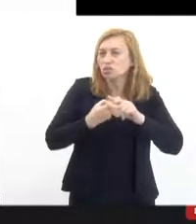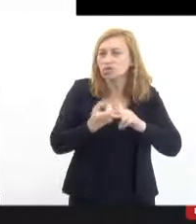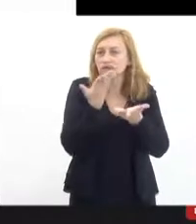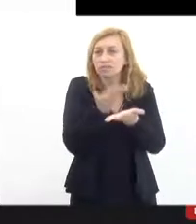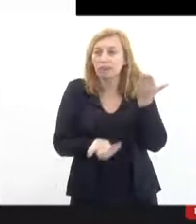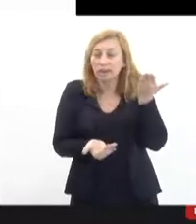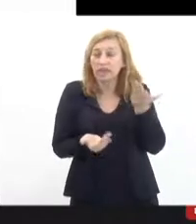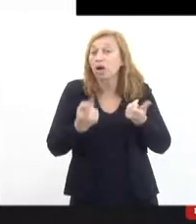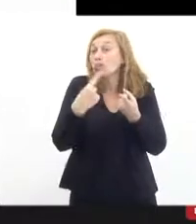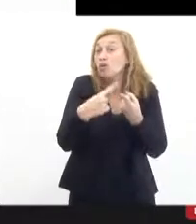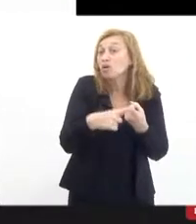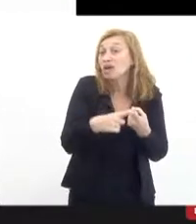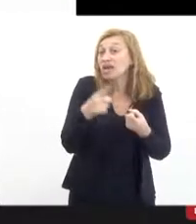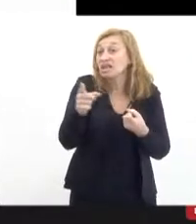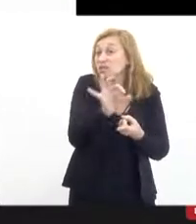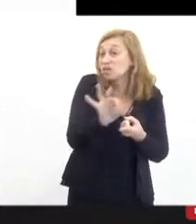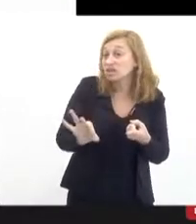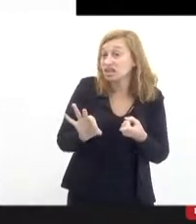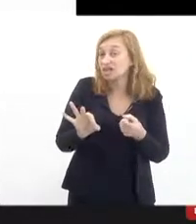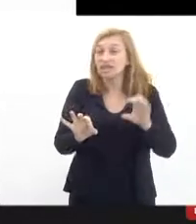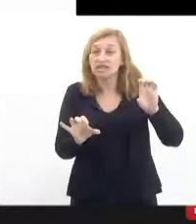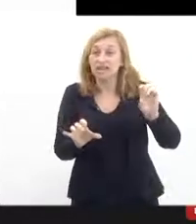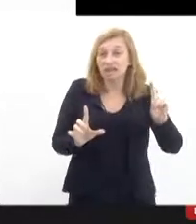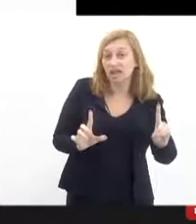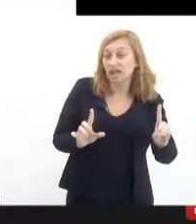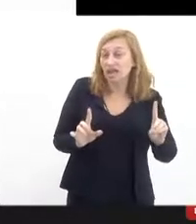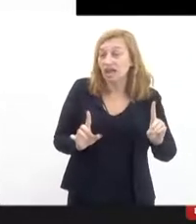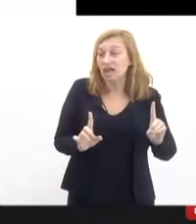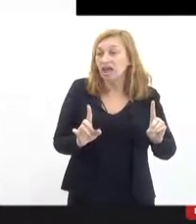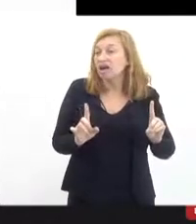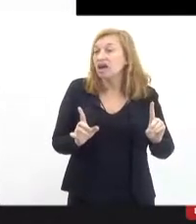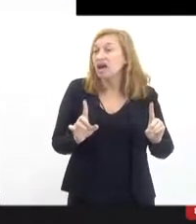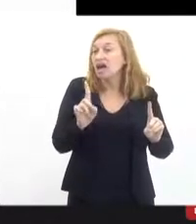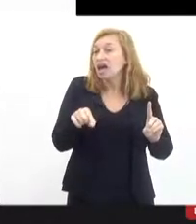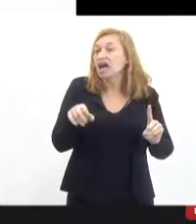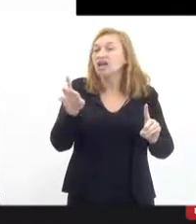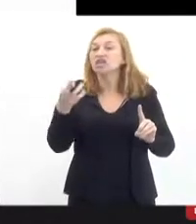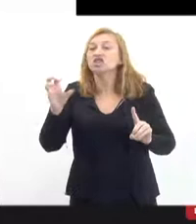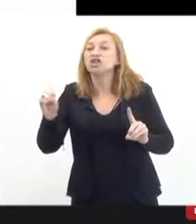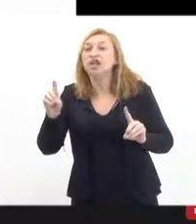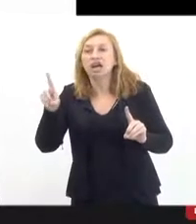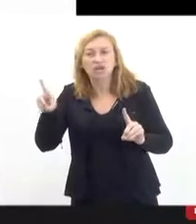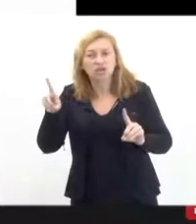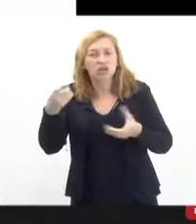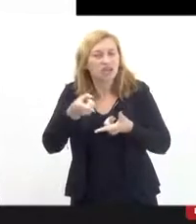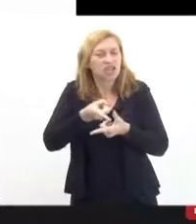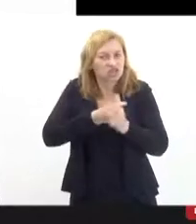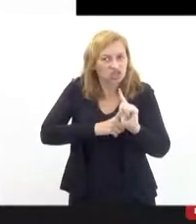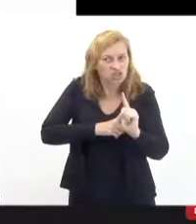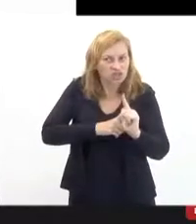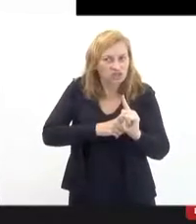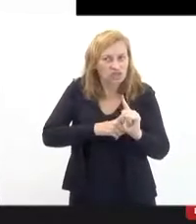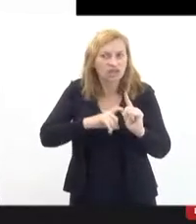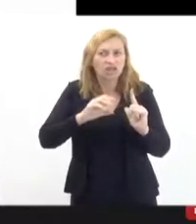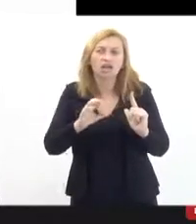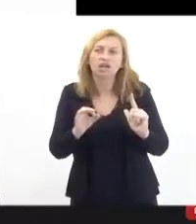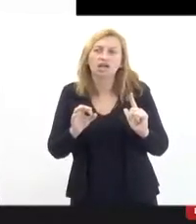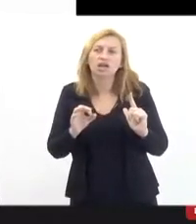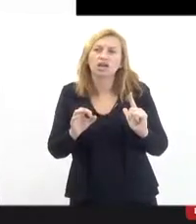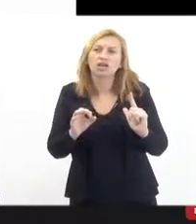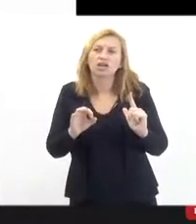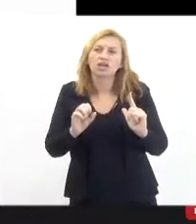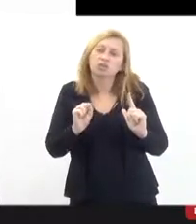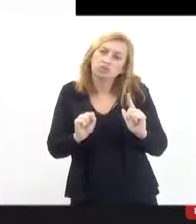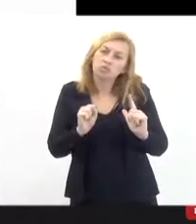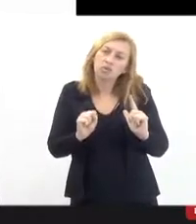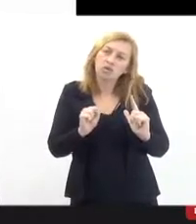perda, porque esse percentual C e D, eles são aqueles créditos considerados possíveis ou de probabilidade de